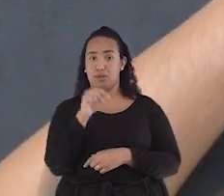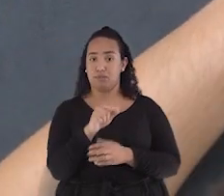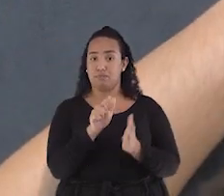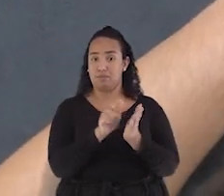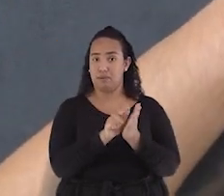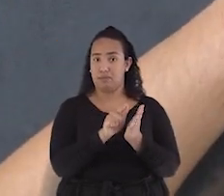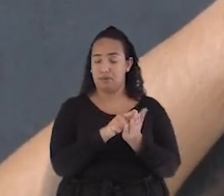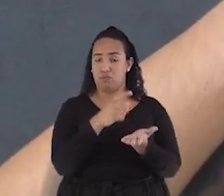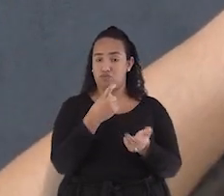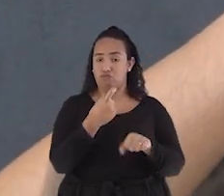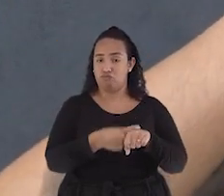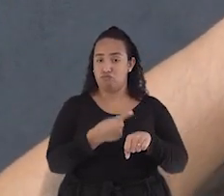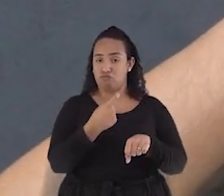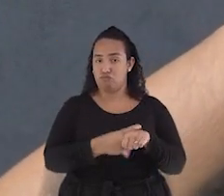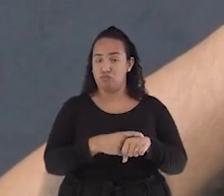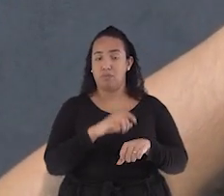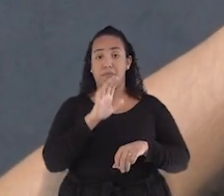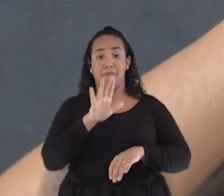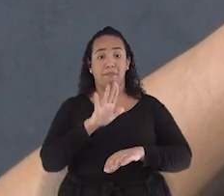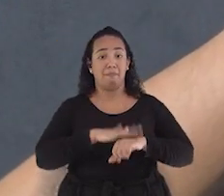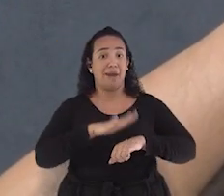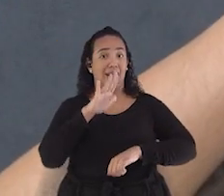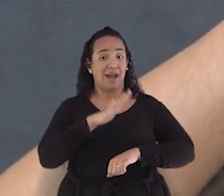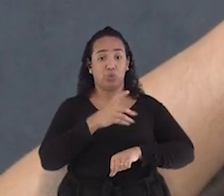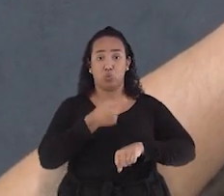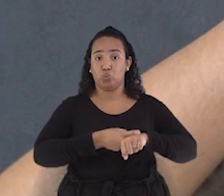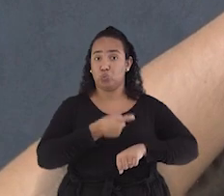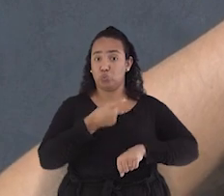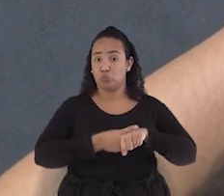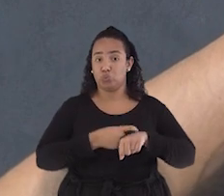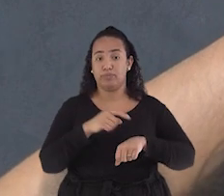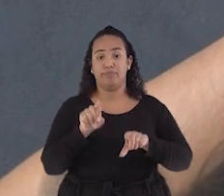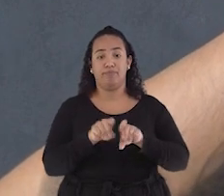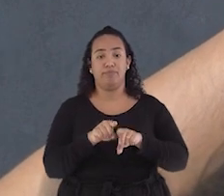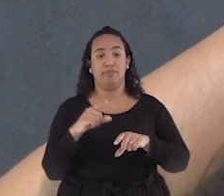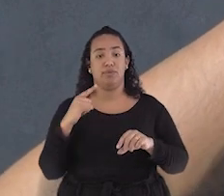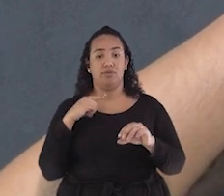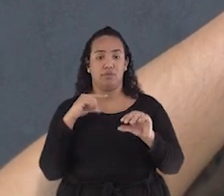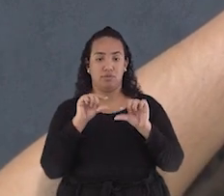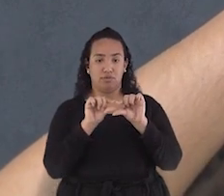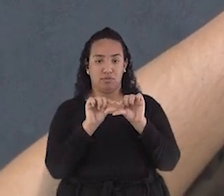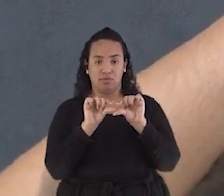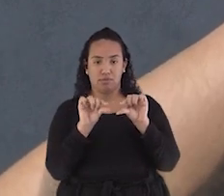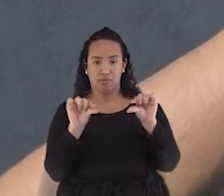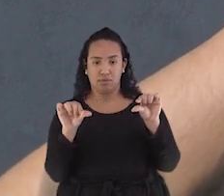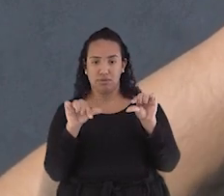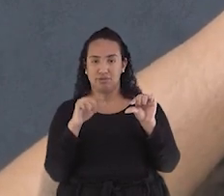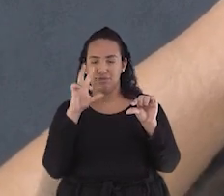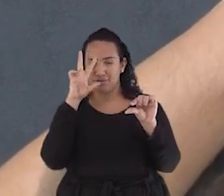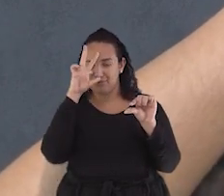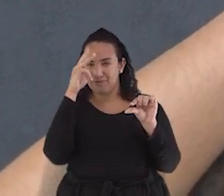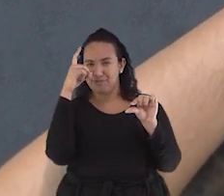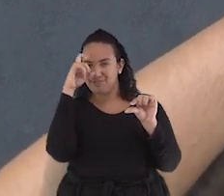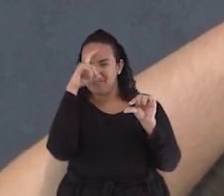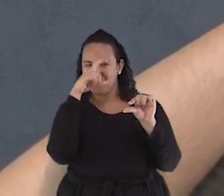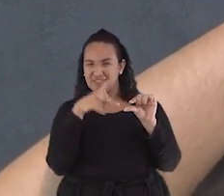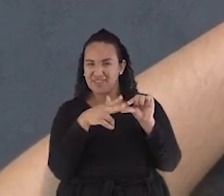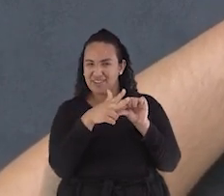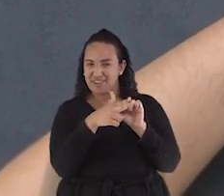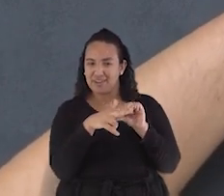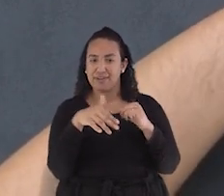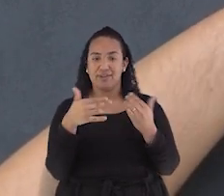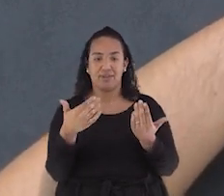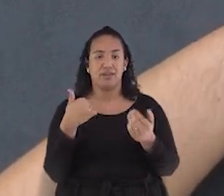que esse papelão, ele é mais duro, mais consistente e ele tem uma camada aqui no meio que dificulta um